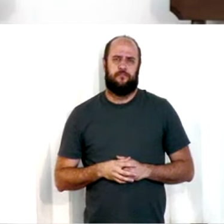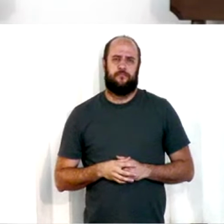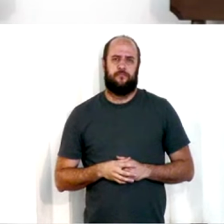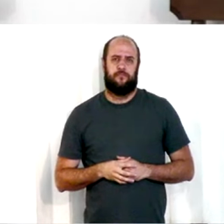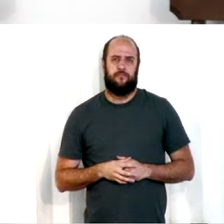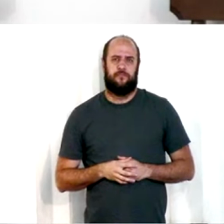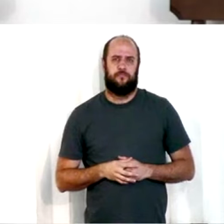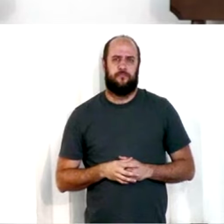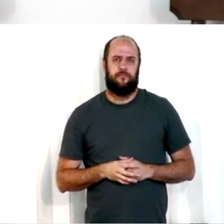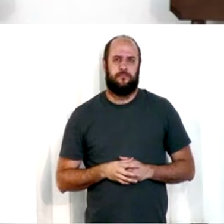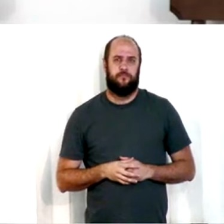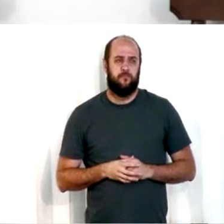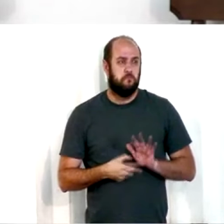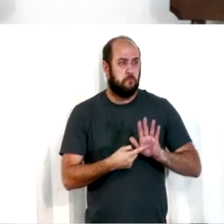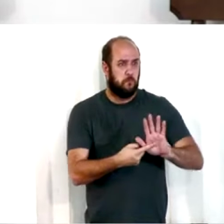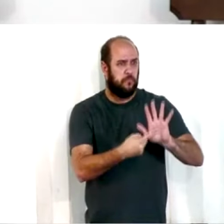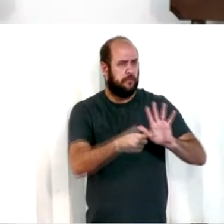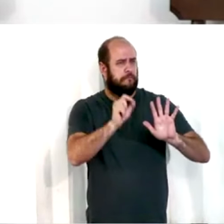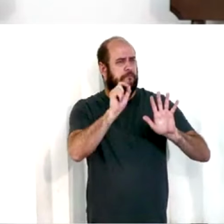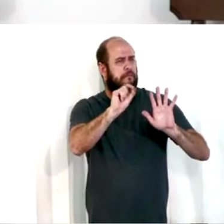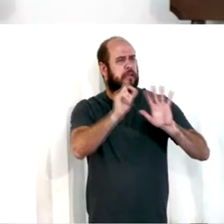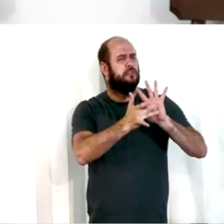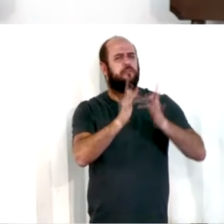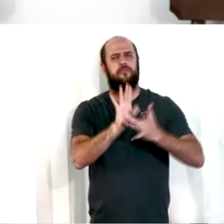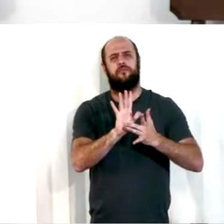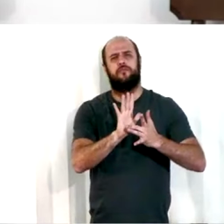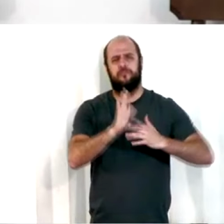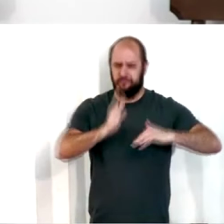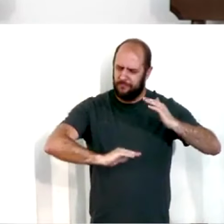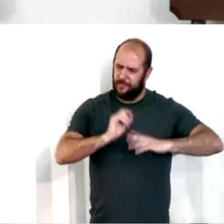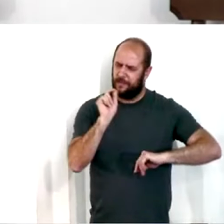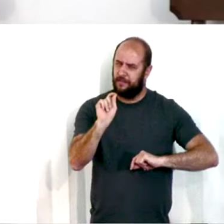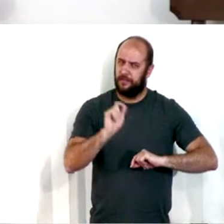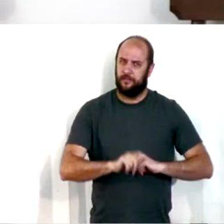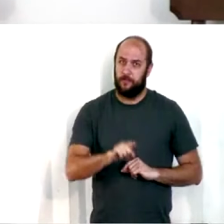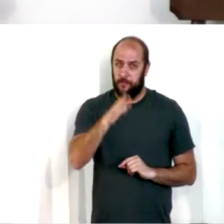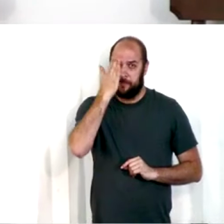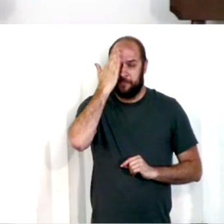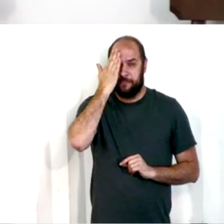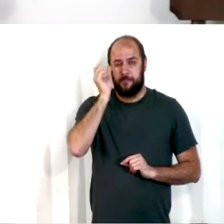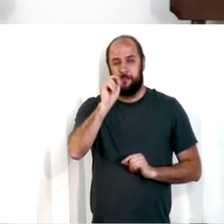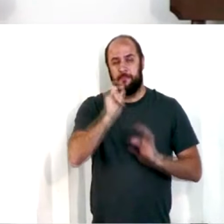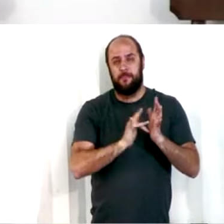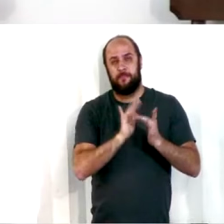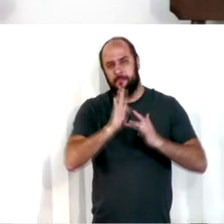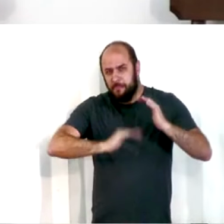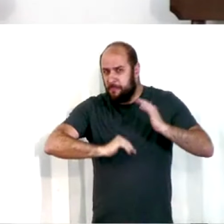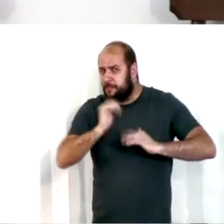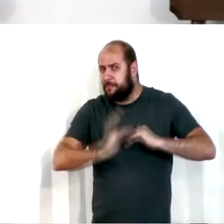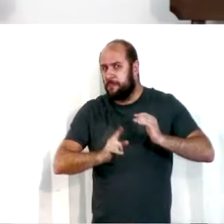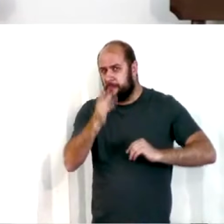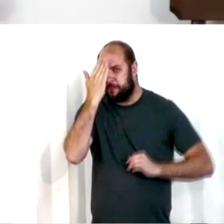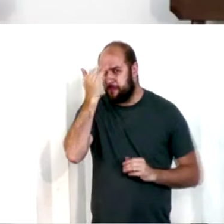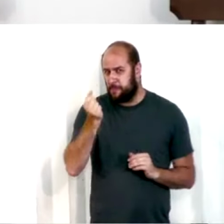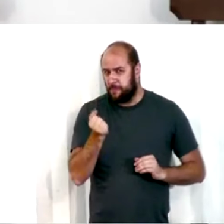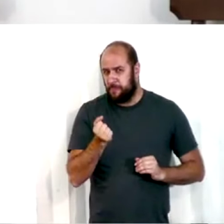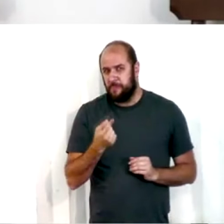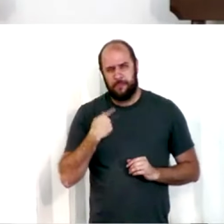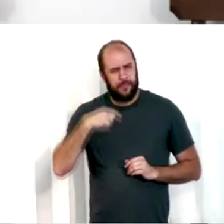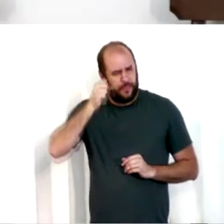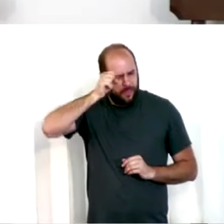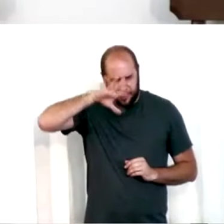Quem é Cristo? O que Cristo fez? Vocês sabem o que Cristo fez? Vocês sabem quem Ele era? Eu vou deixar claro para